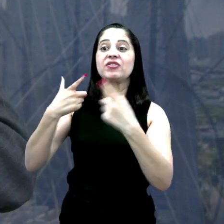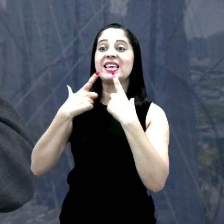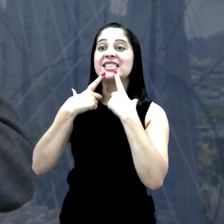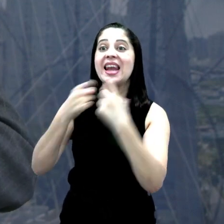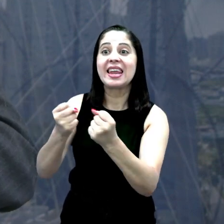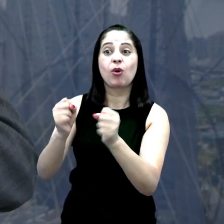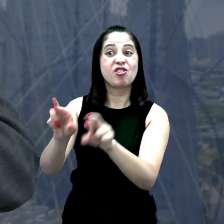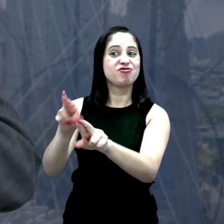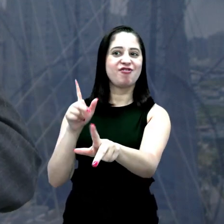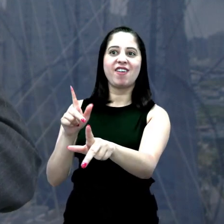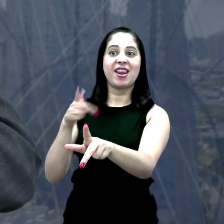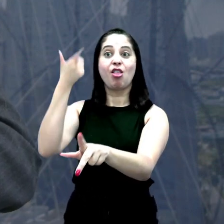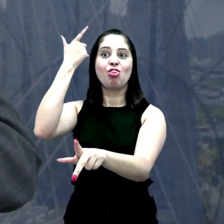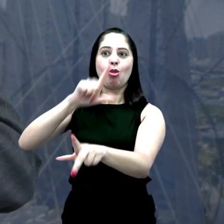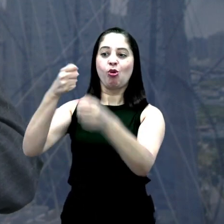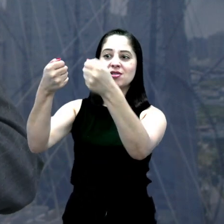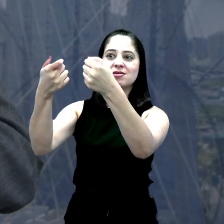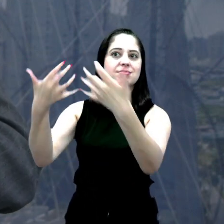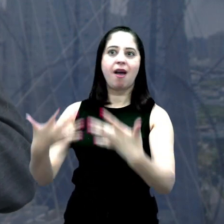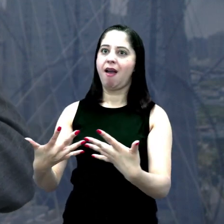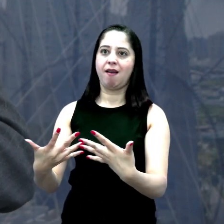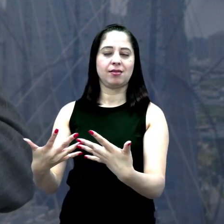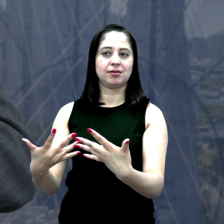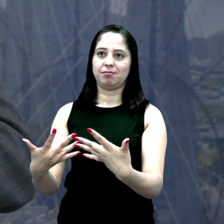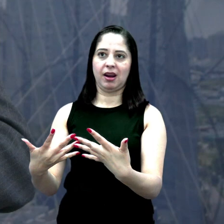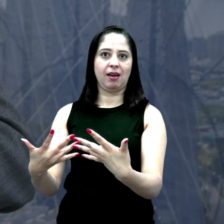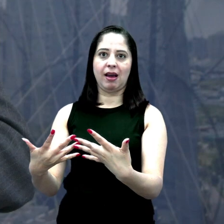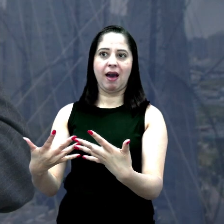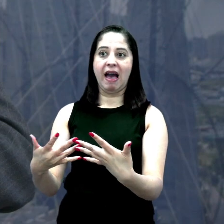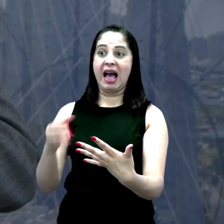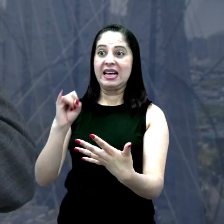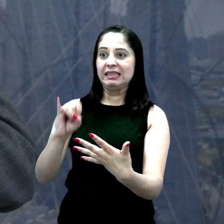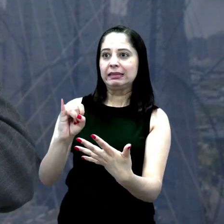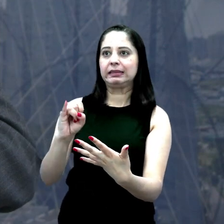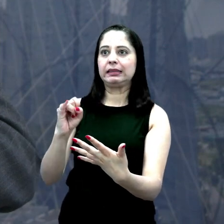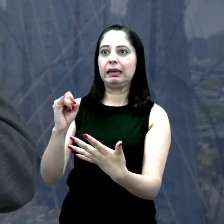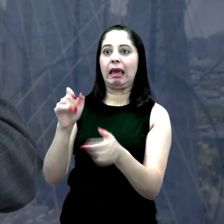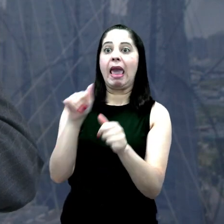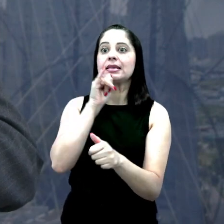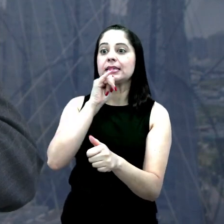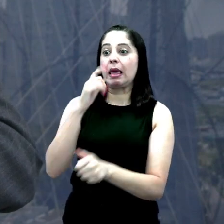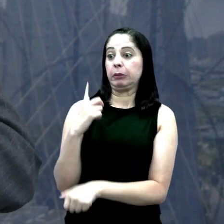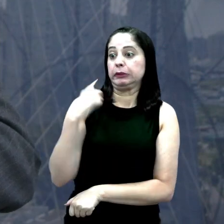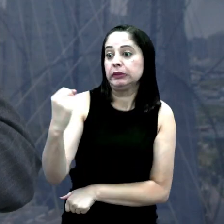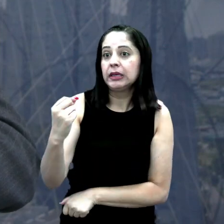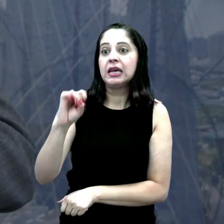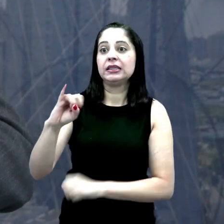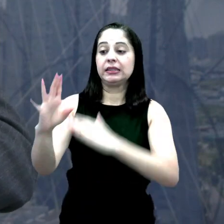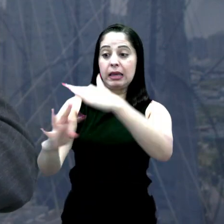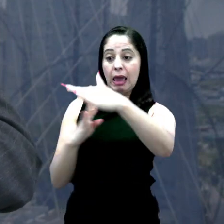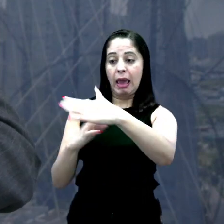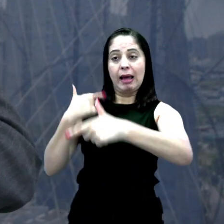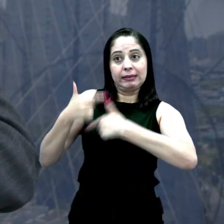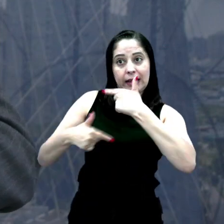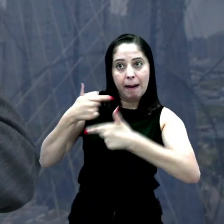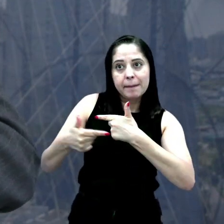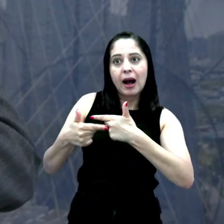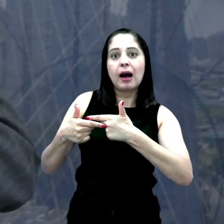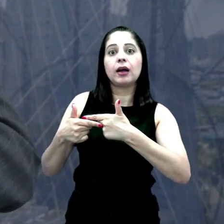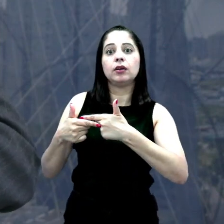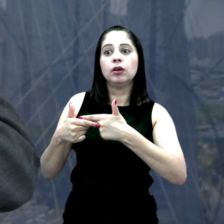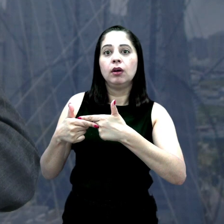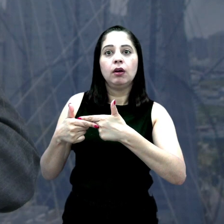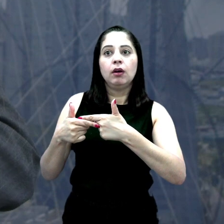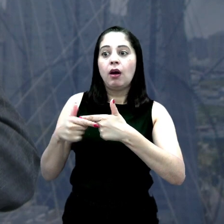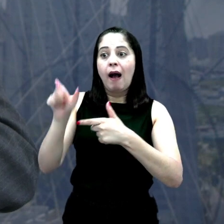uma fragilidade estrutural da própria Polícia Federal e dos agentes, porque poderia até... São Paulo ainda é melhor, São